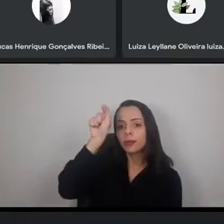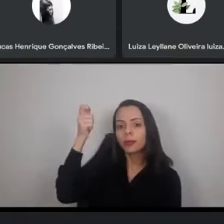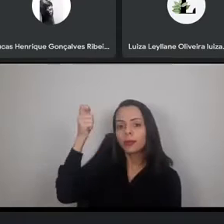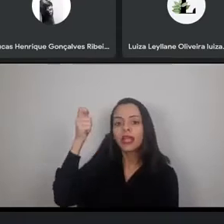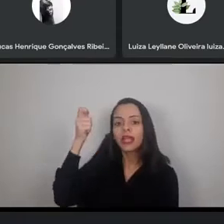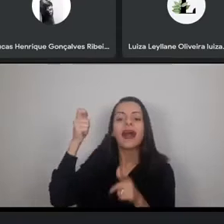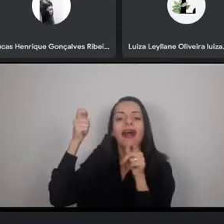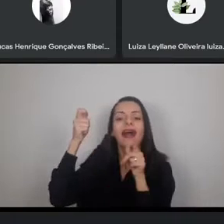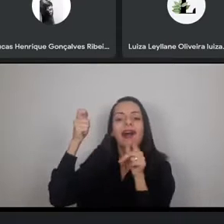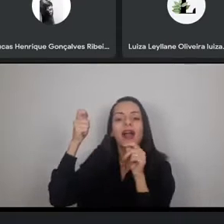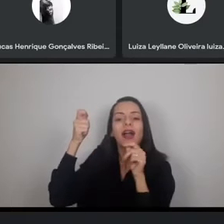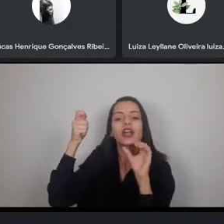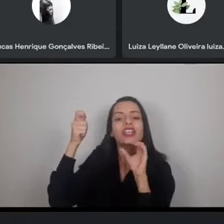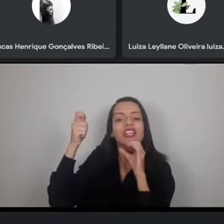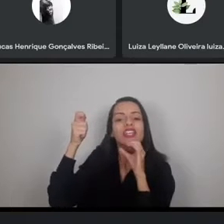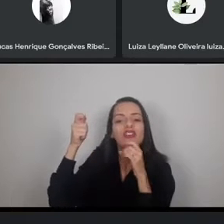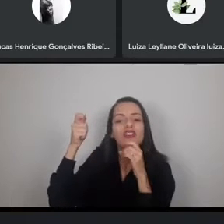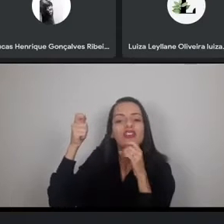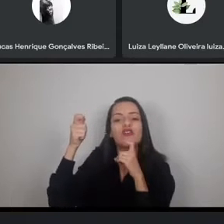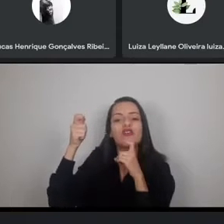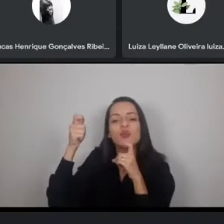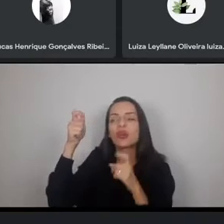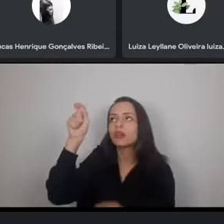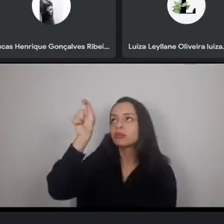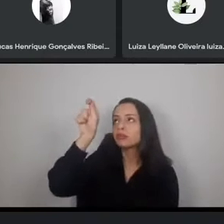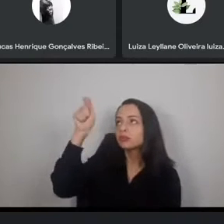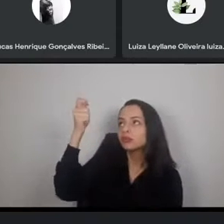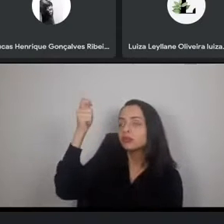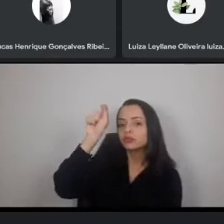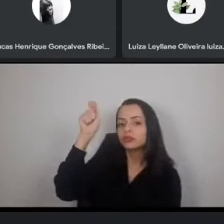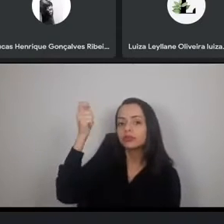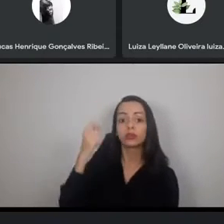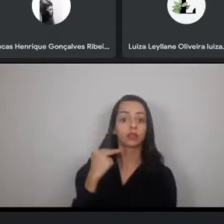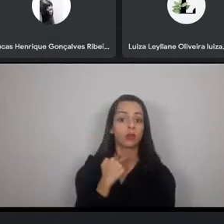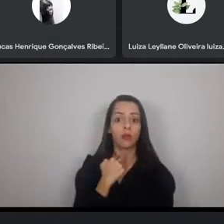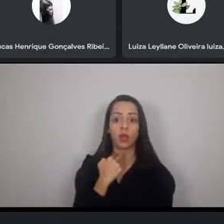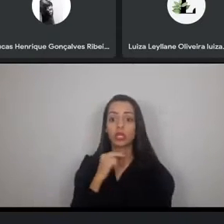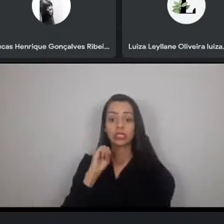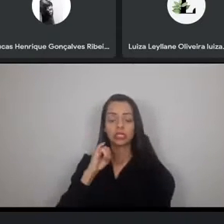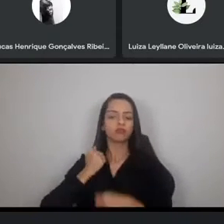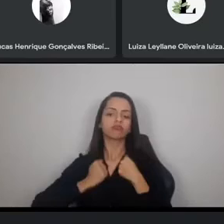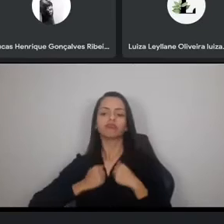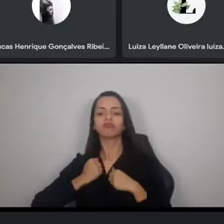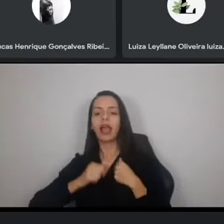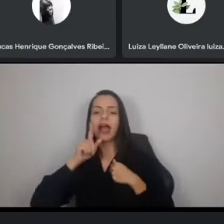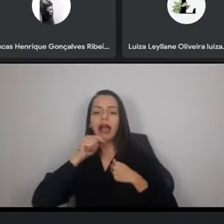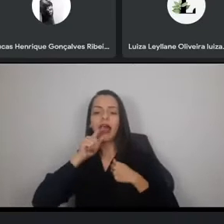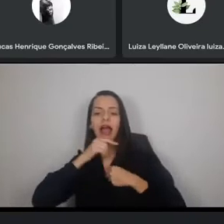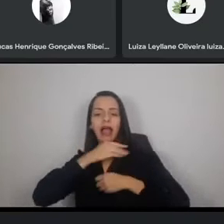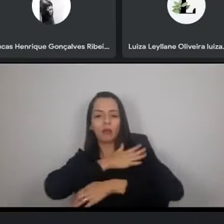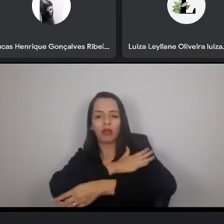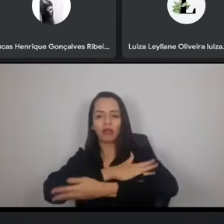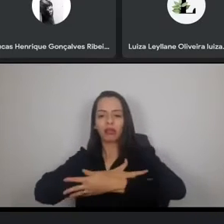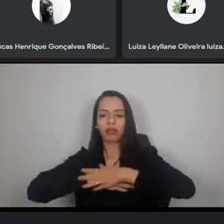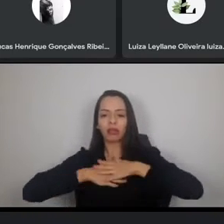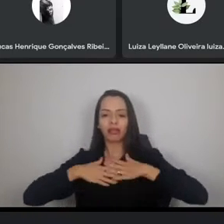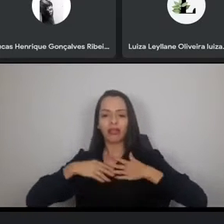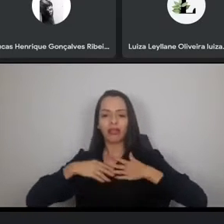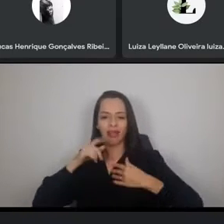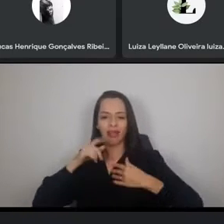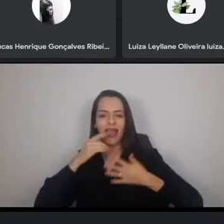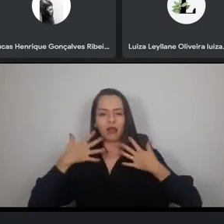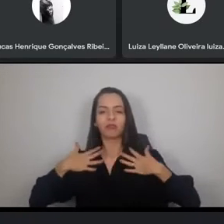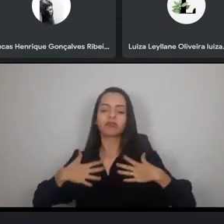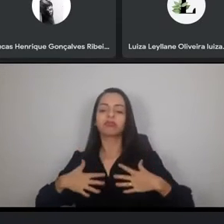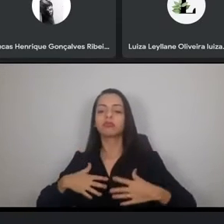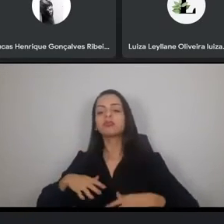a temperatura de verão para inverno, não devemos trocar quando estivermos tomando banho ou quando estiver com o corpo molhado. Por quê?